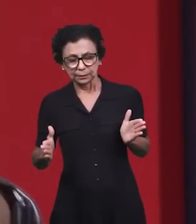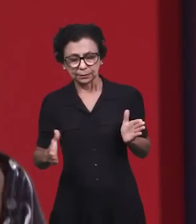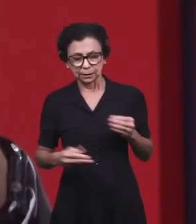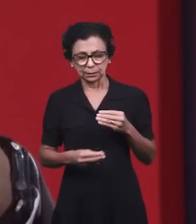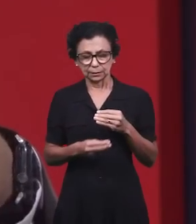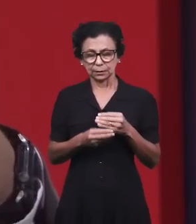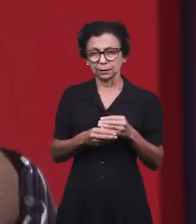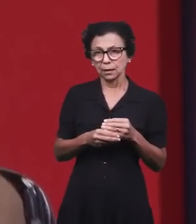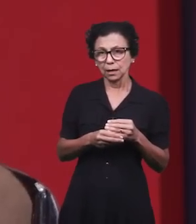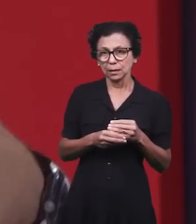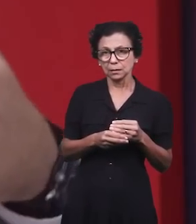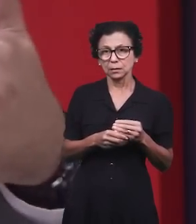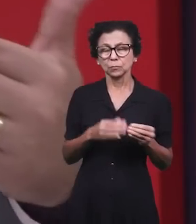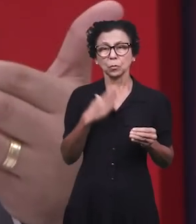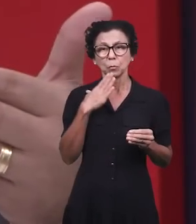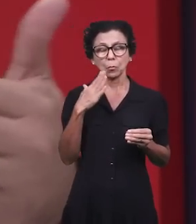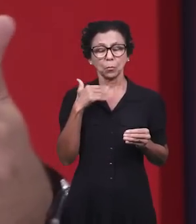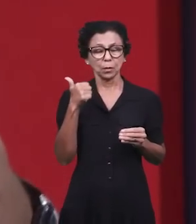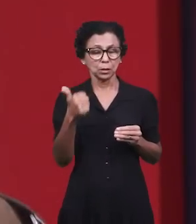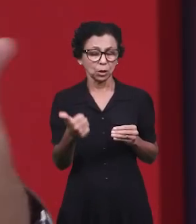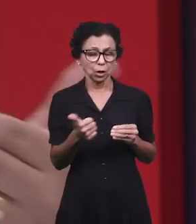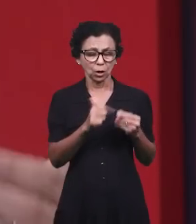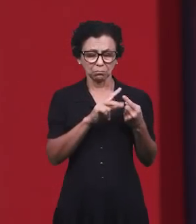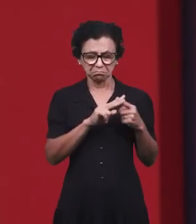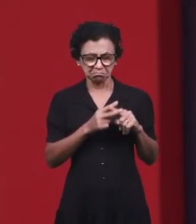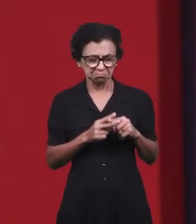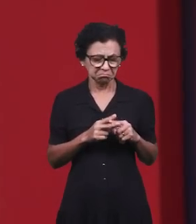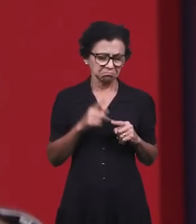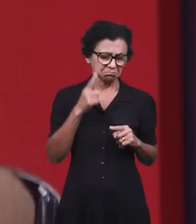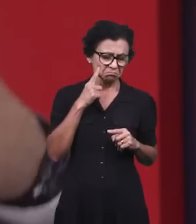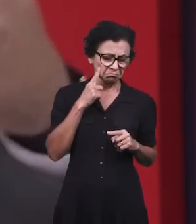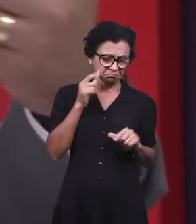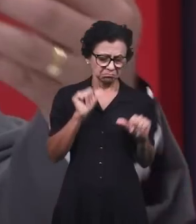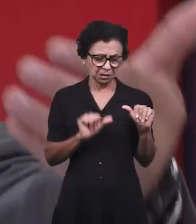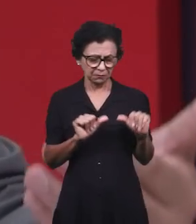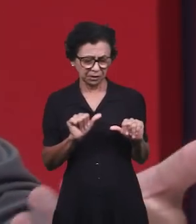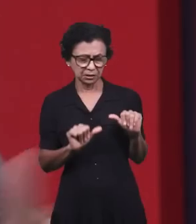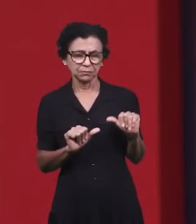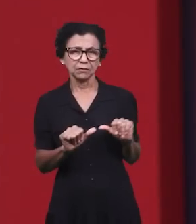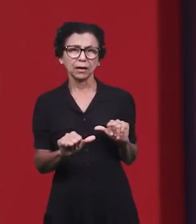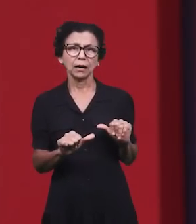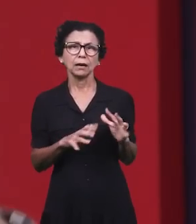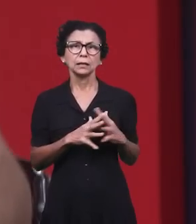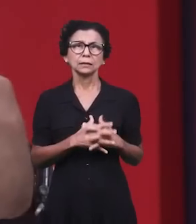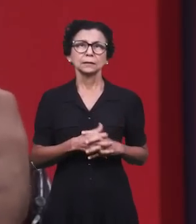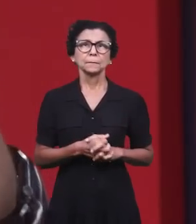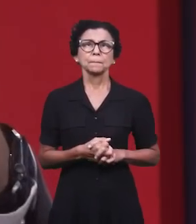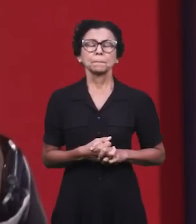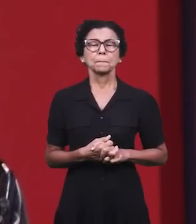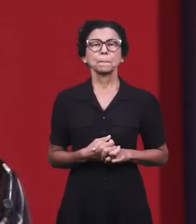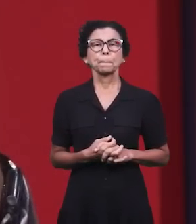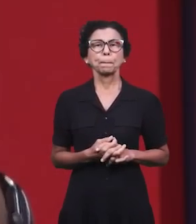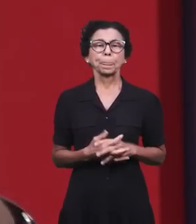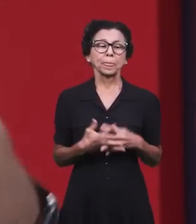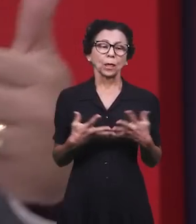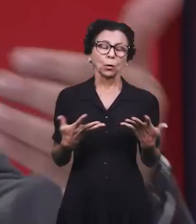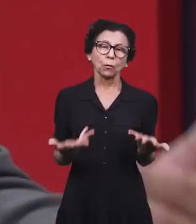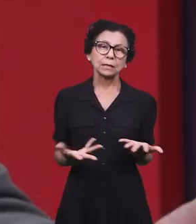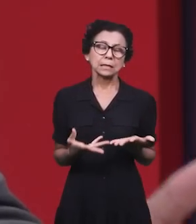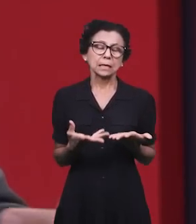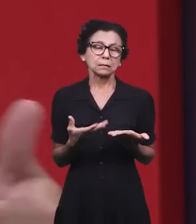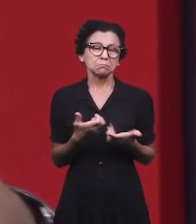melhoria, está muito comum hoje falar num retrofit da estrutura, né, que você vai trazer uma forma